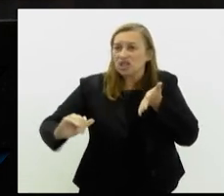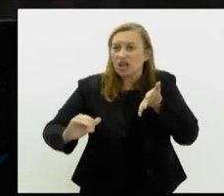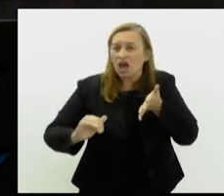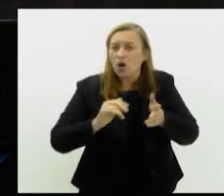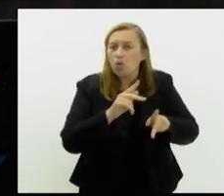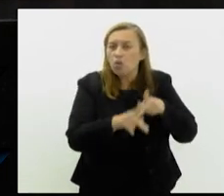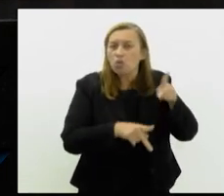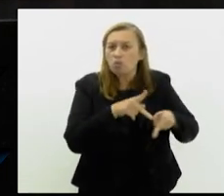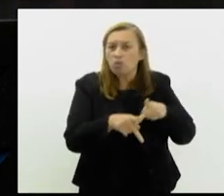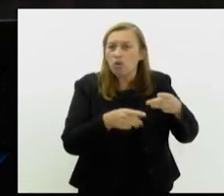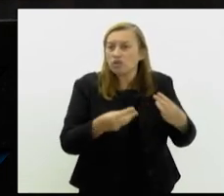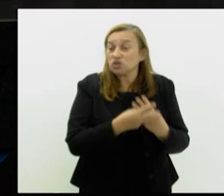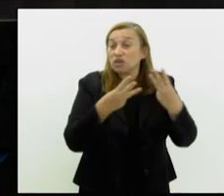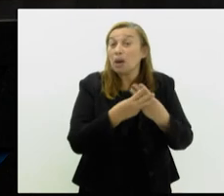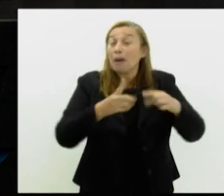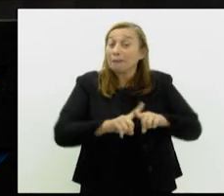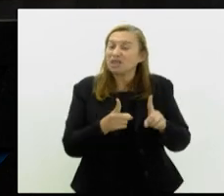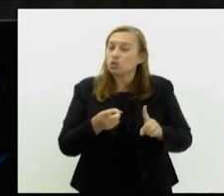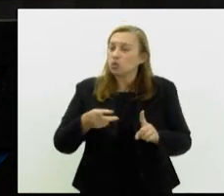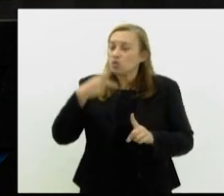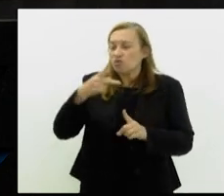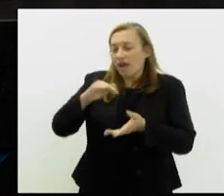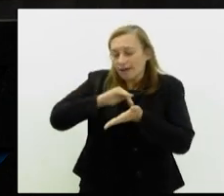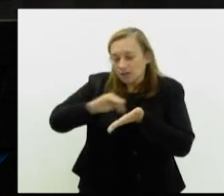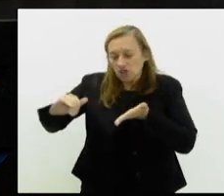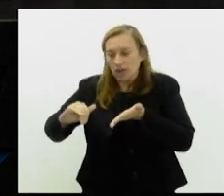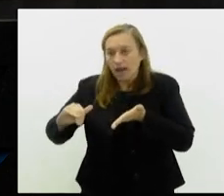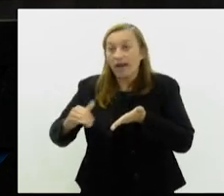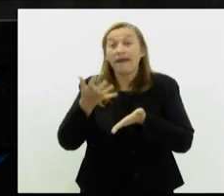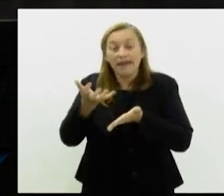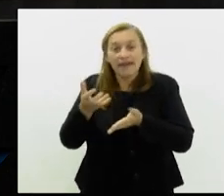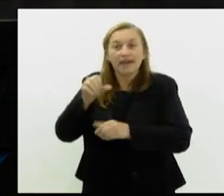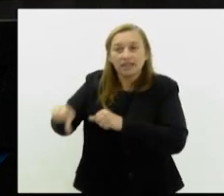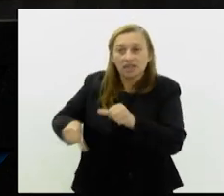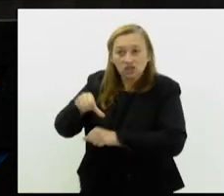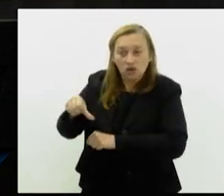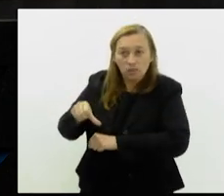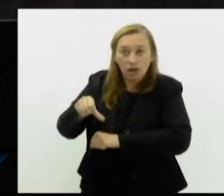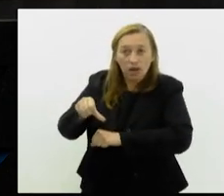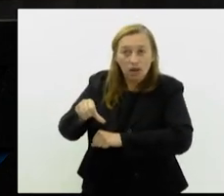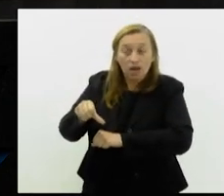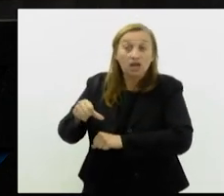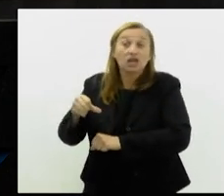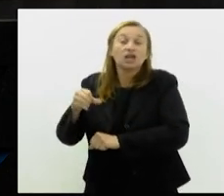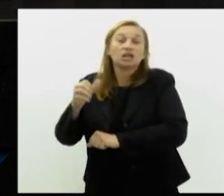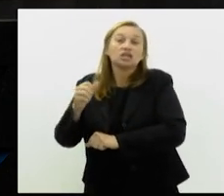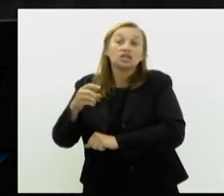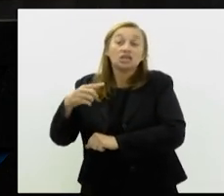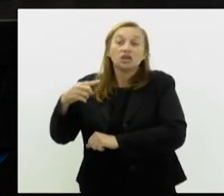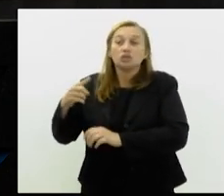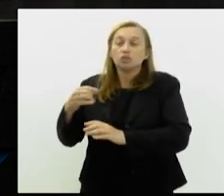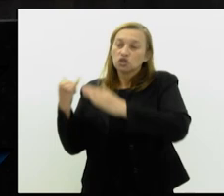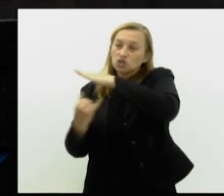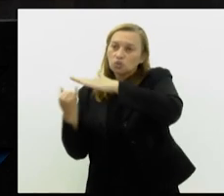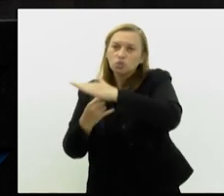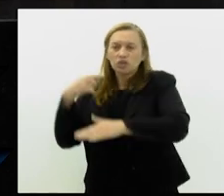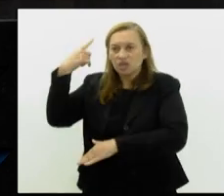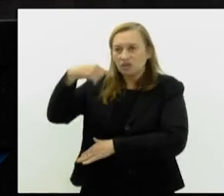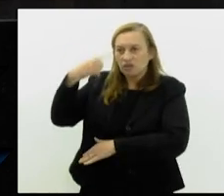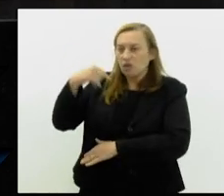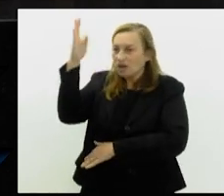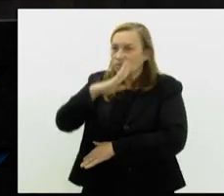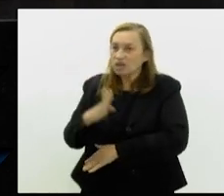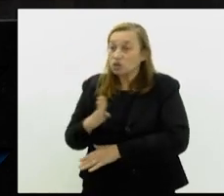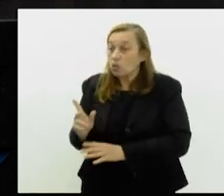mas quando ele diz remover é porque ele quer transformar o Instituto de arquiteto de Advogados do Brasil num